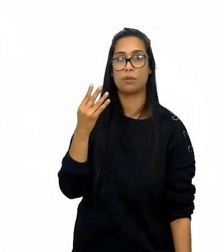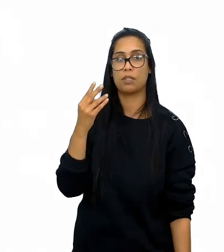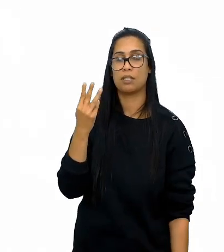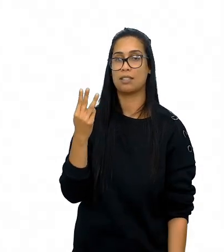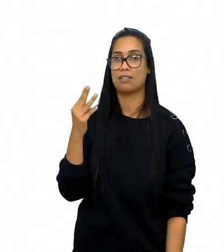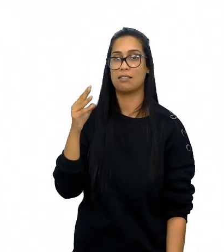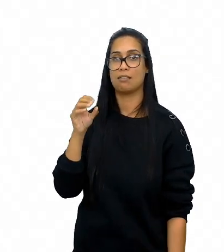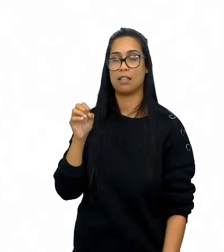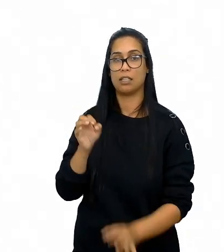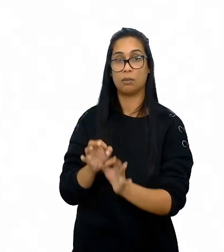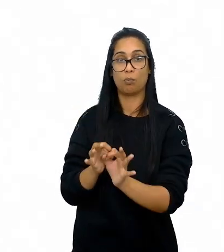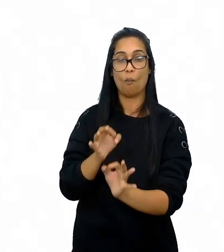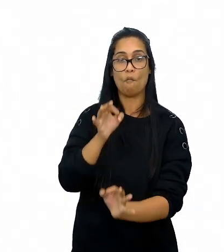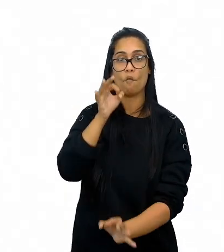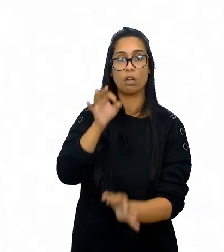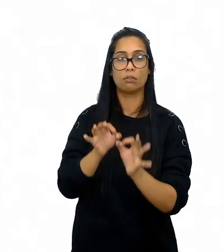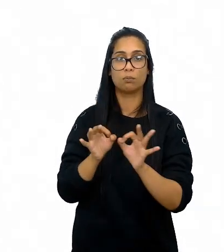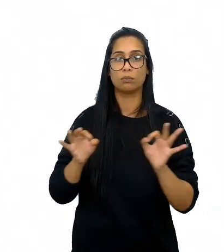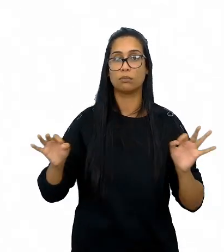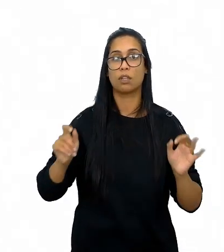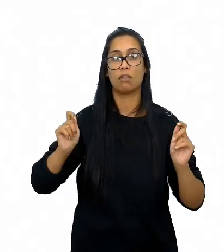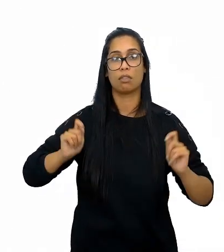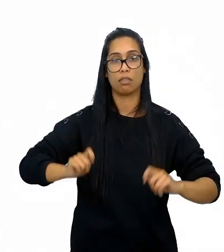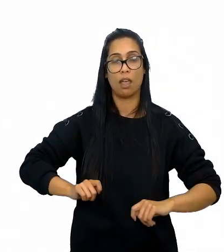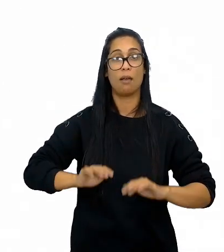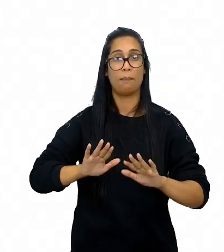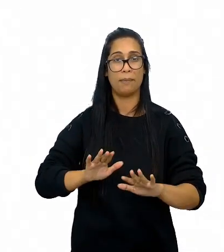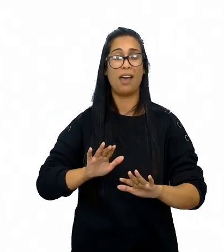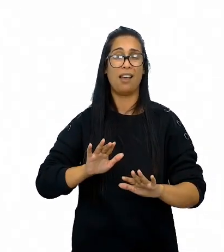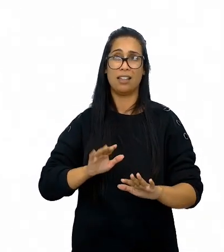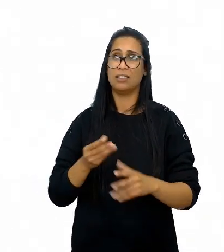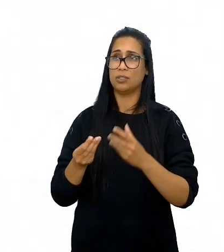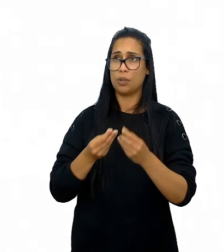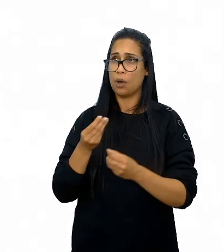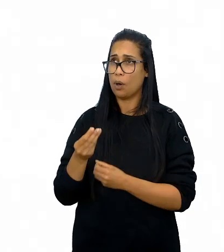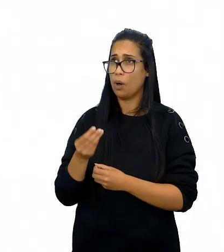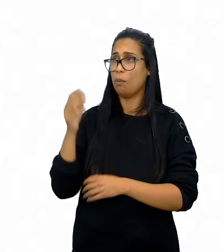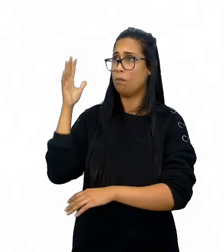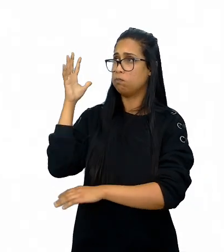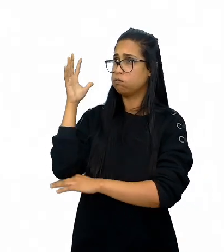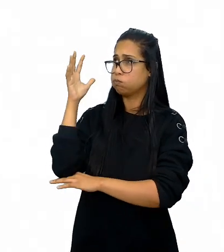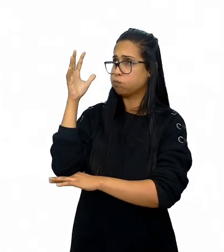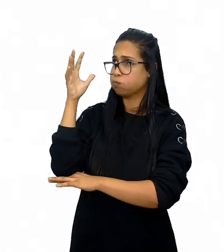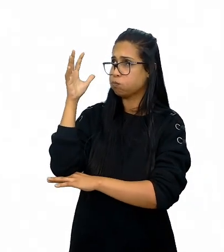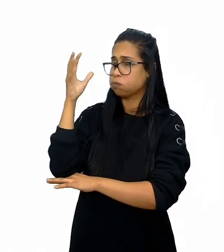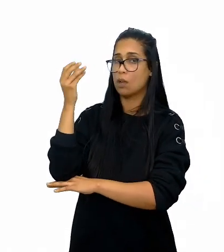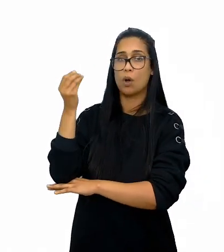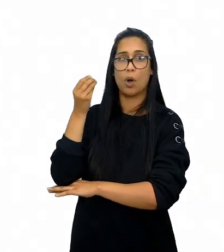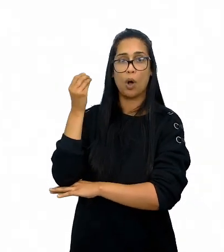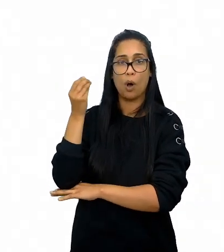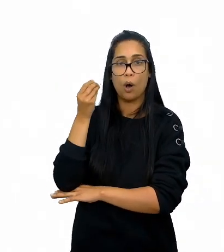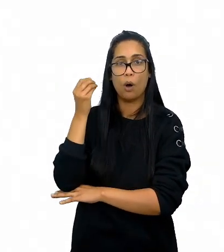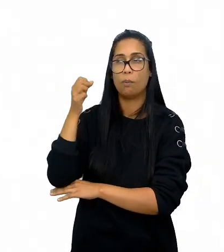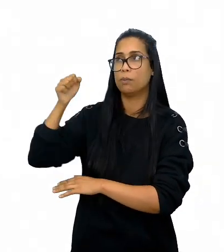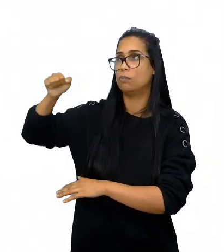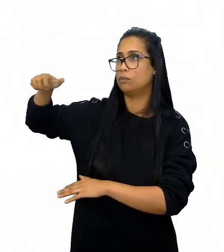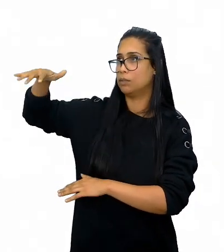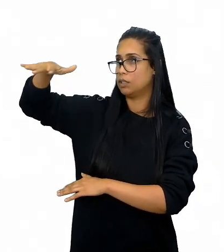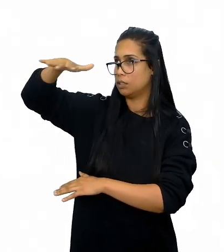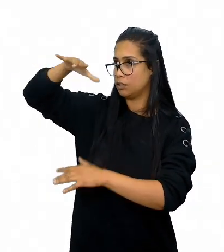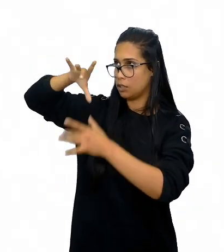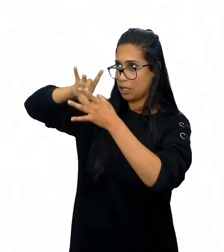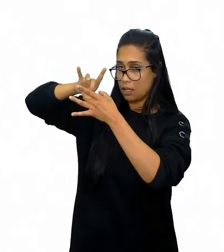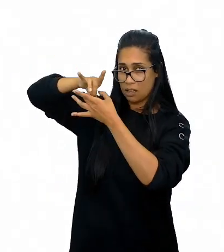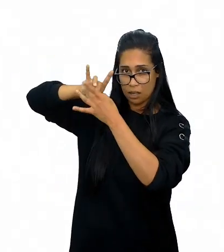2.430 metros, né? E aí, como será que é a interferência dessa altitude na pressão atmosférica, né?